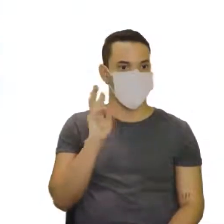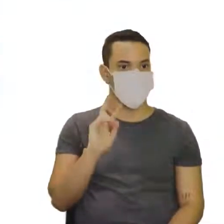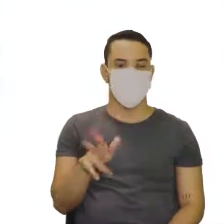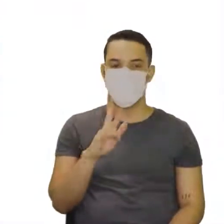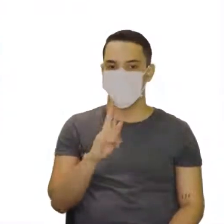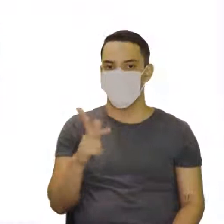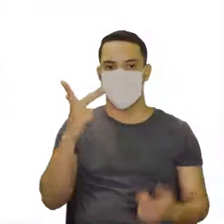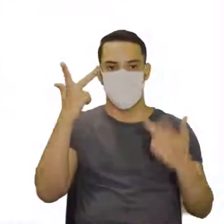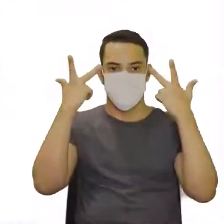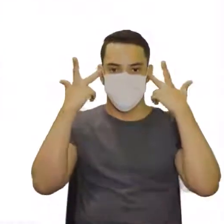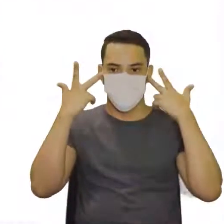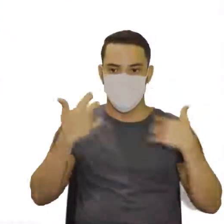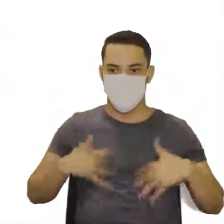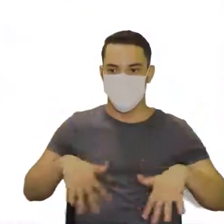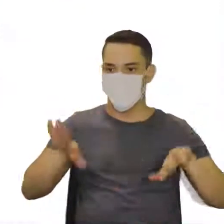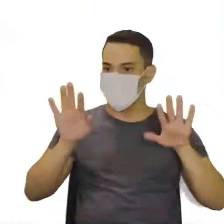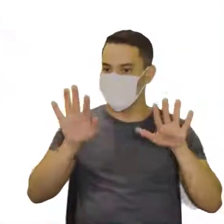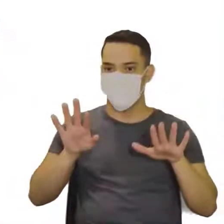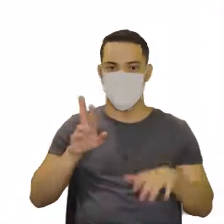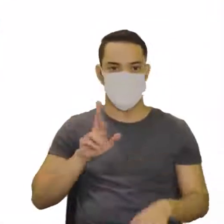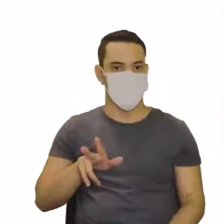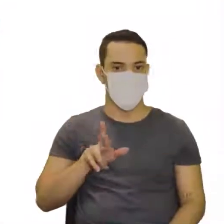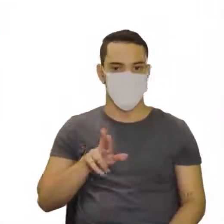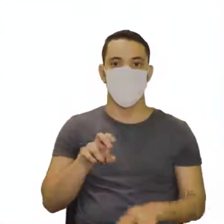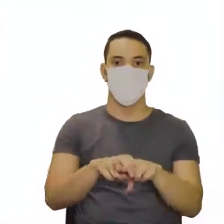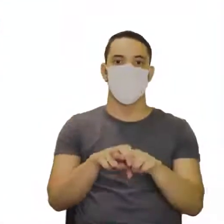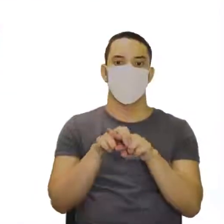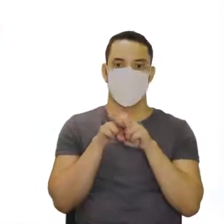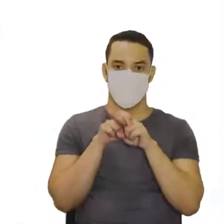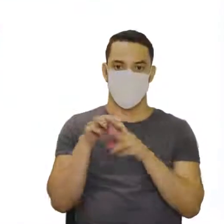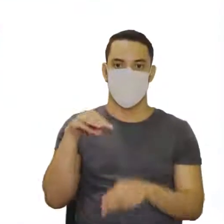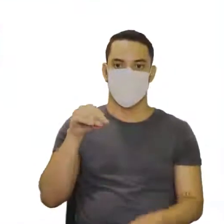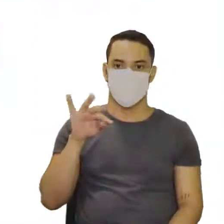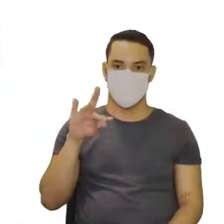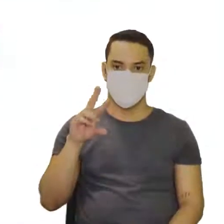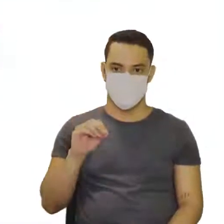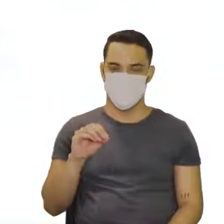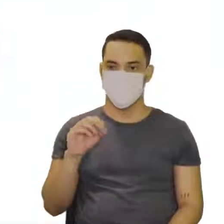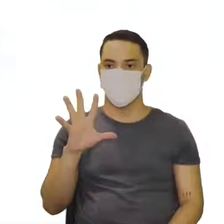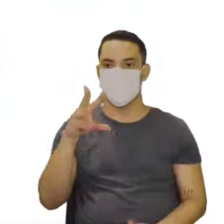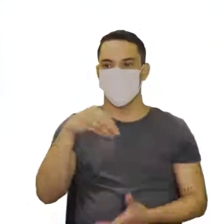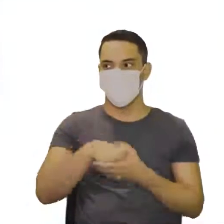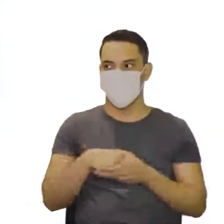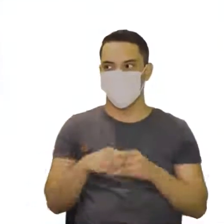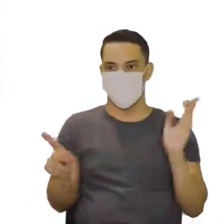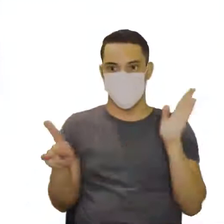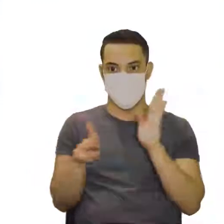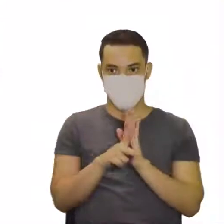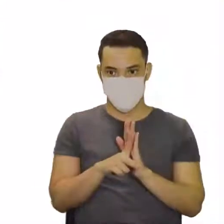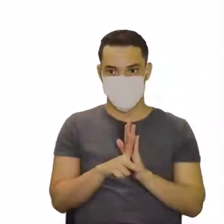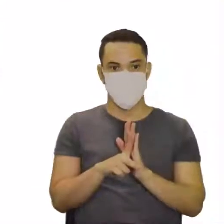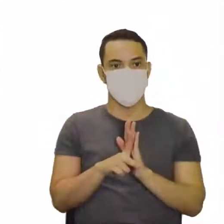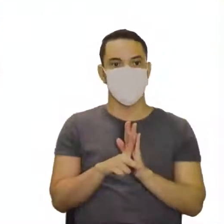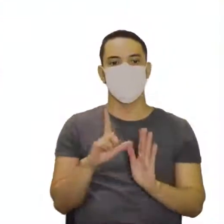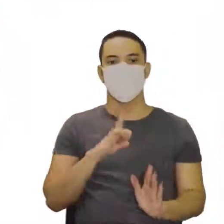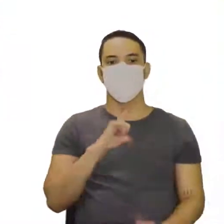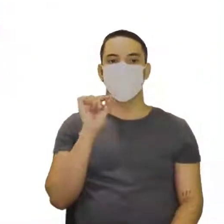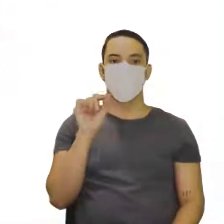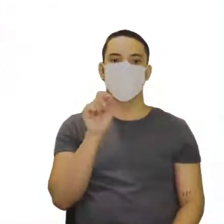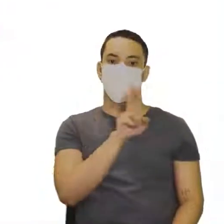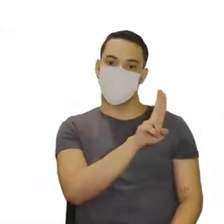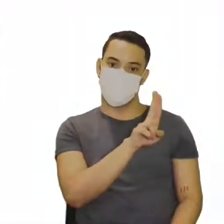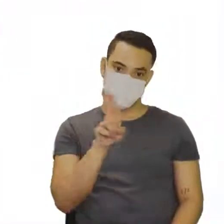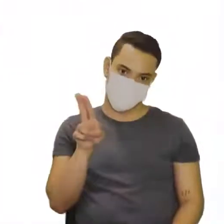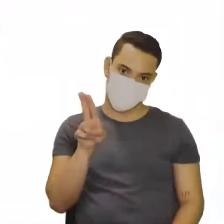é espontâneo, tá? E por esse motivo, a tensão nos terminais do receptor é